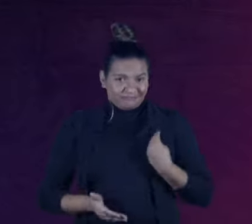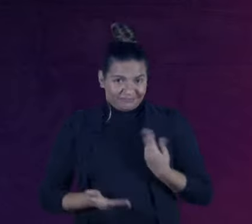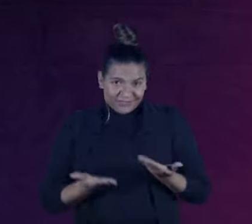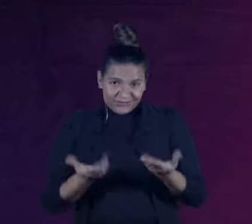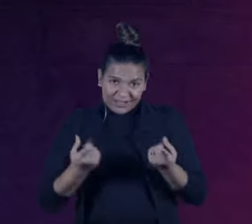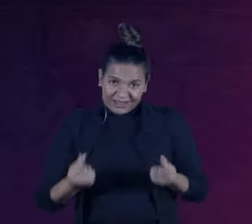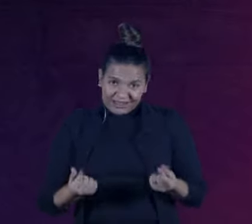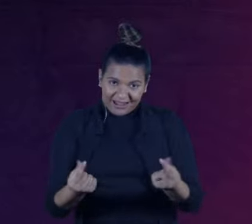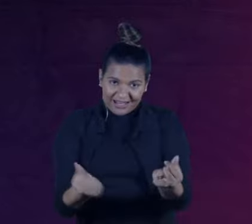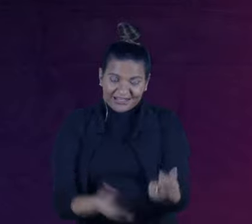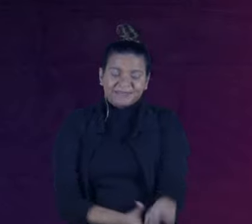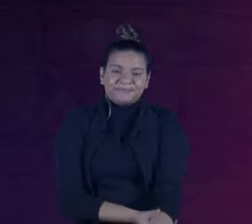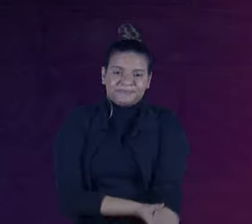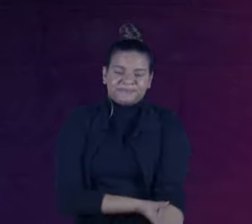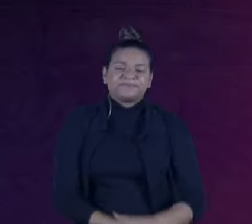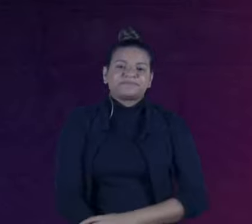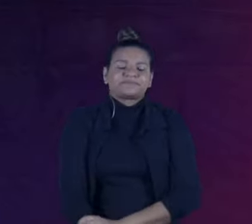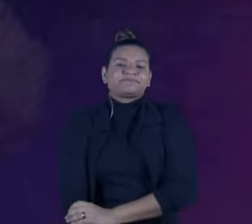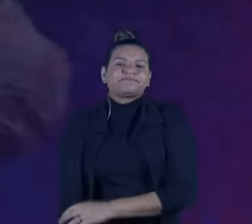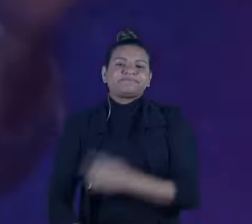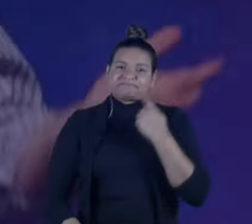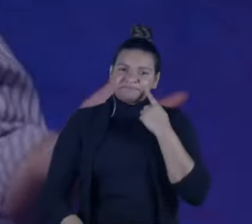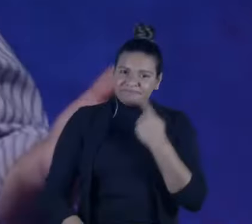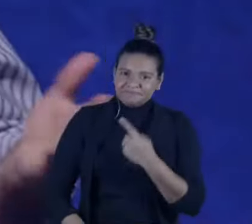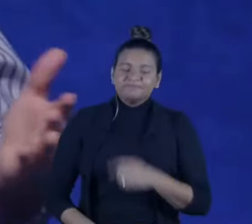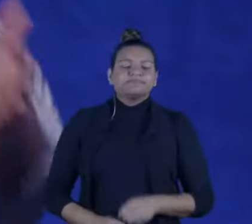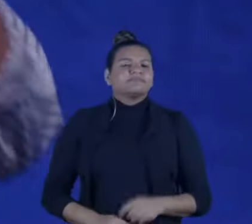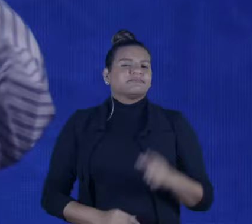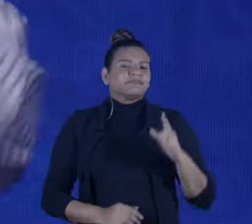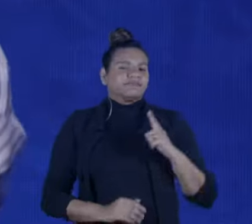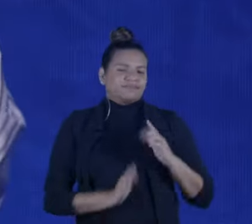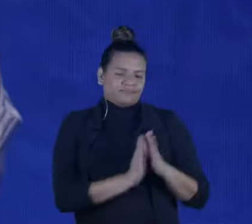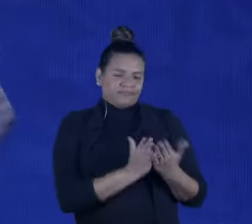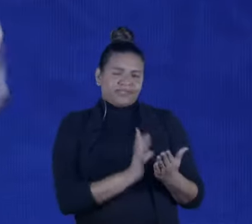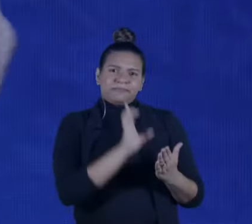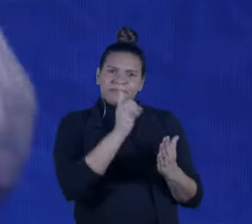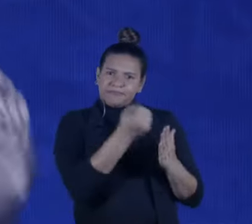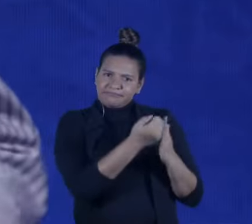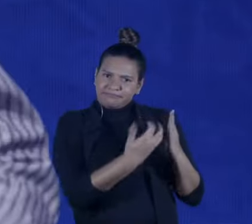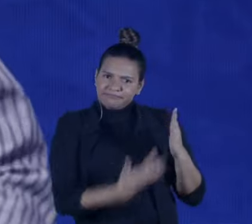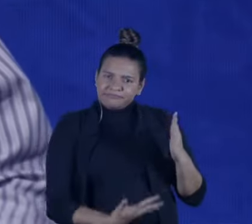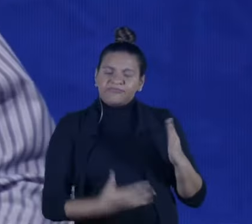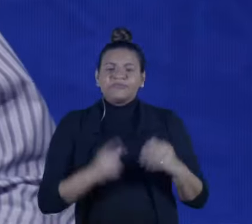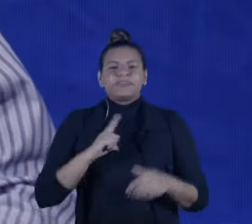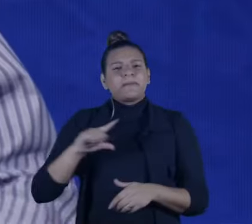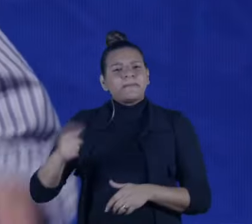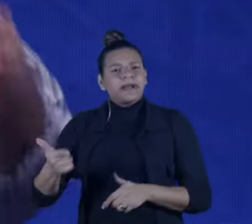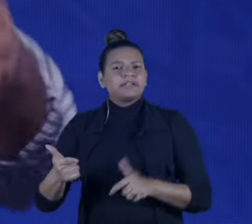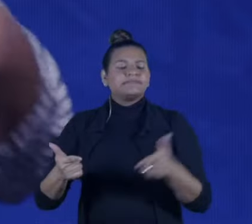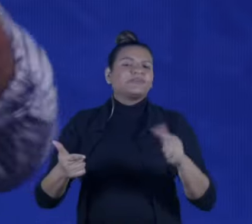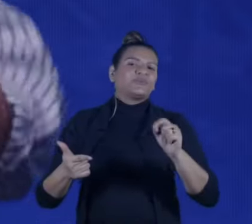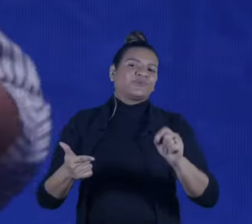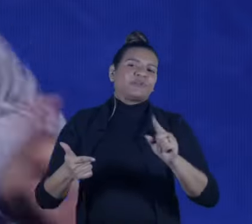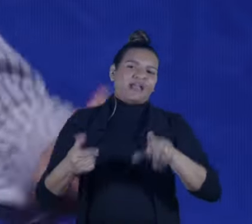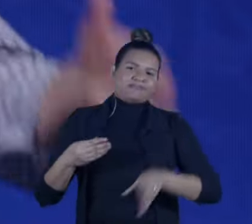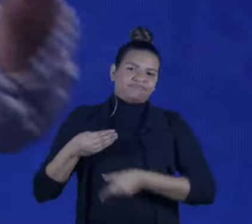eterna. Vejam que o texto, este texto e muitos outros, sempre está no plural.